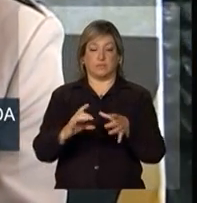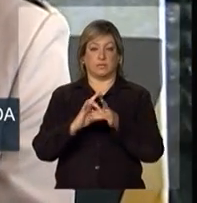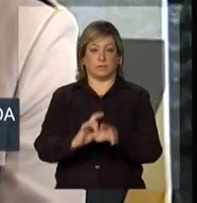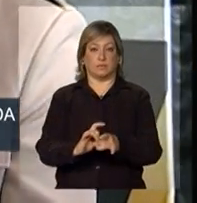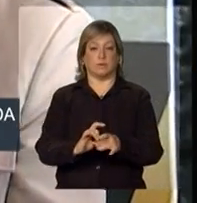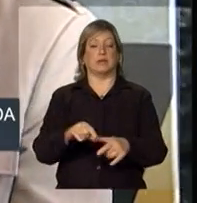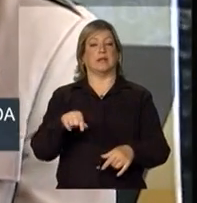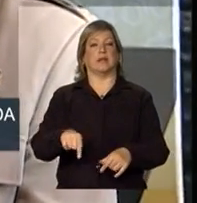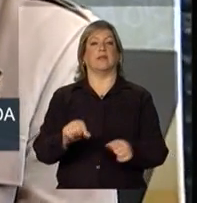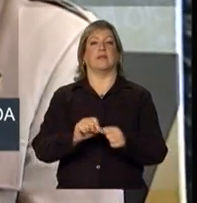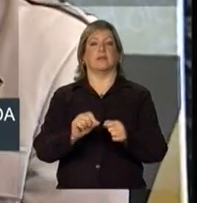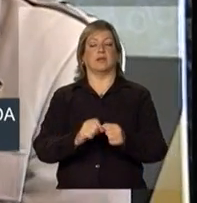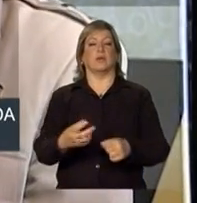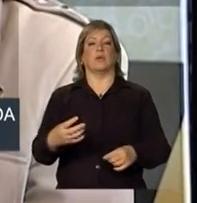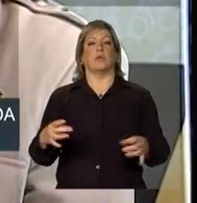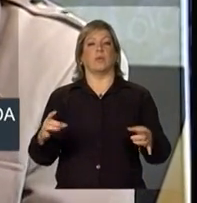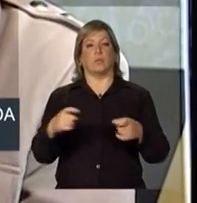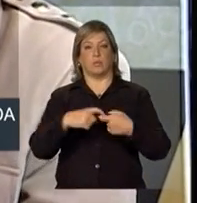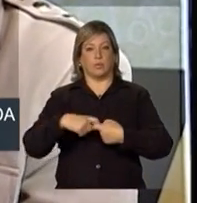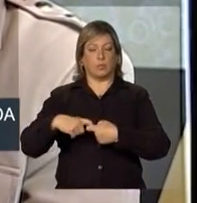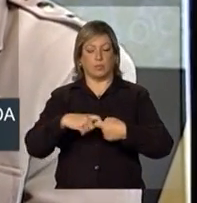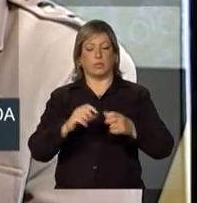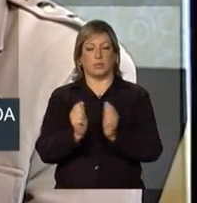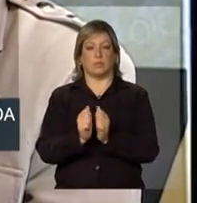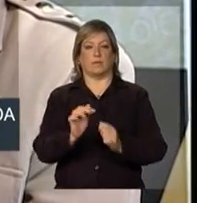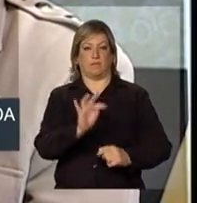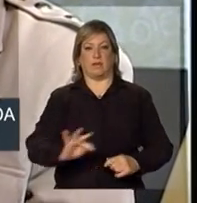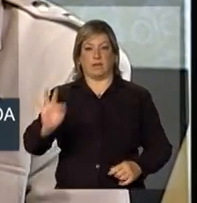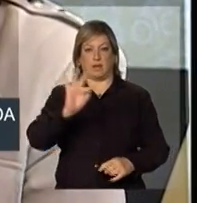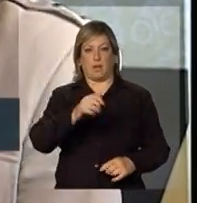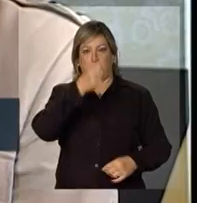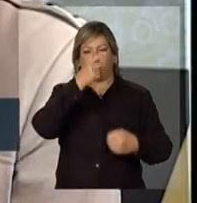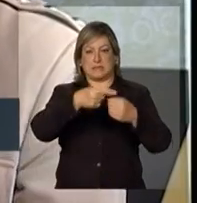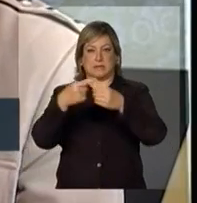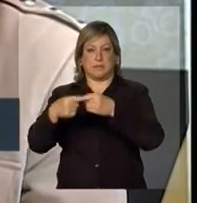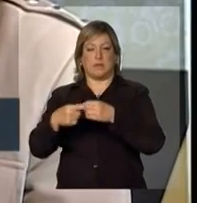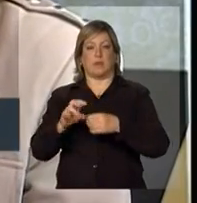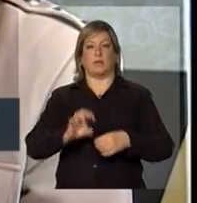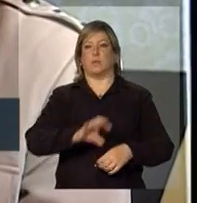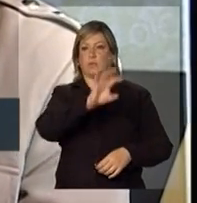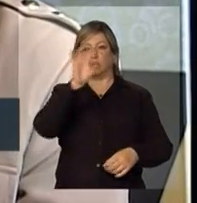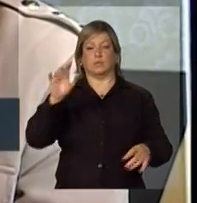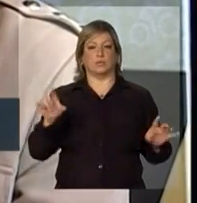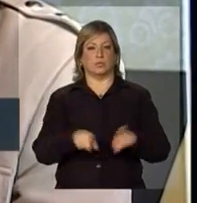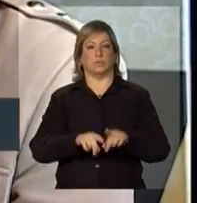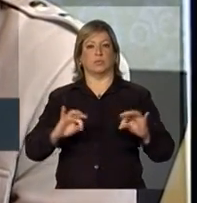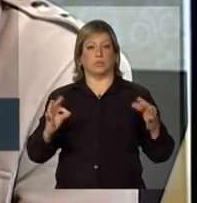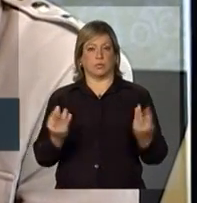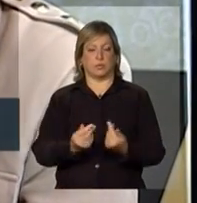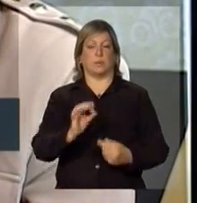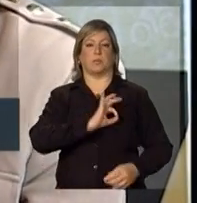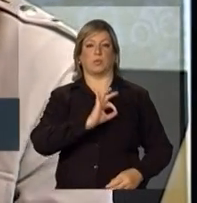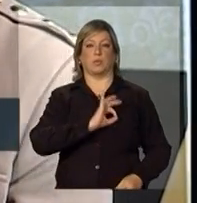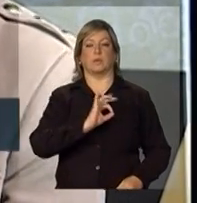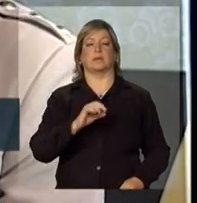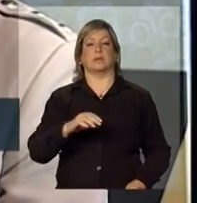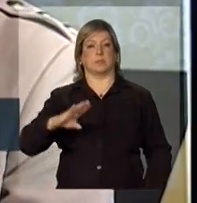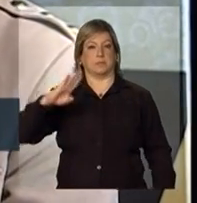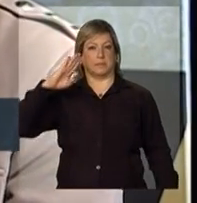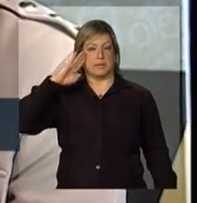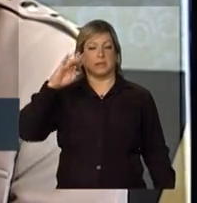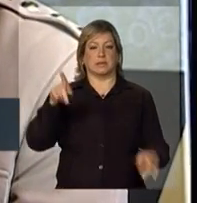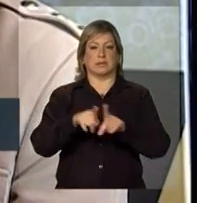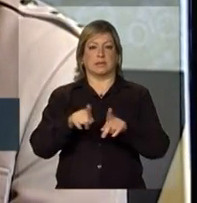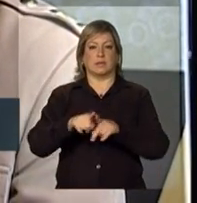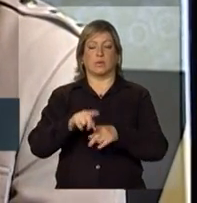ocorrerá em conjunto com os órgãos estaduais Federais e municipais então nós temos a participação da polícia militar e das guardas municipais